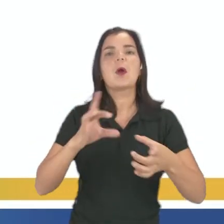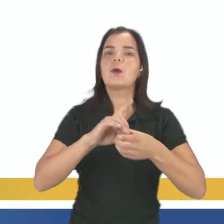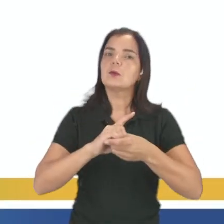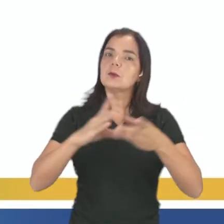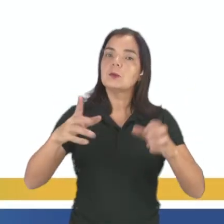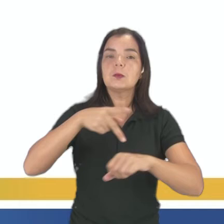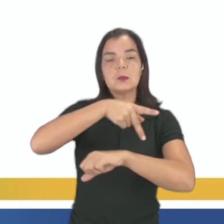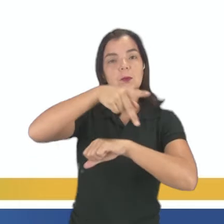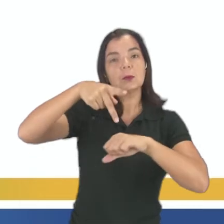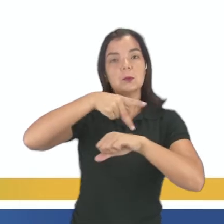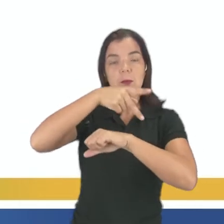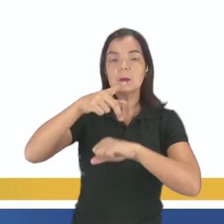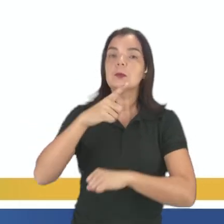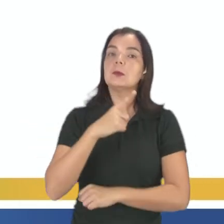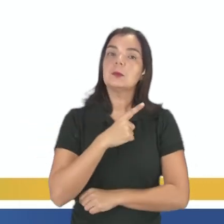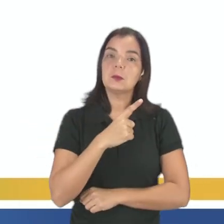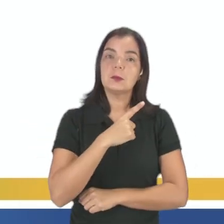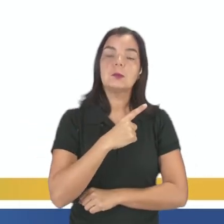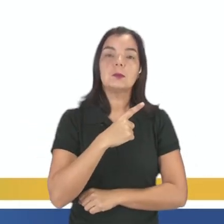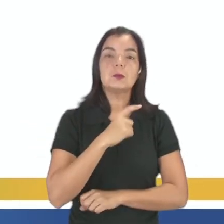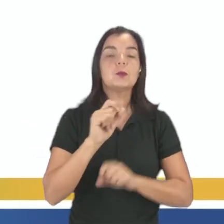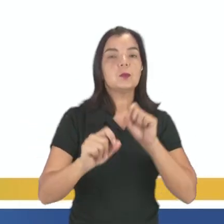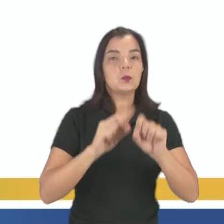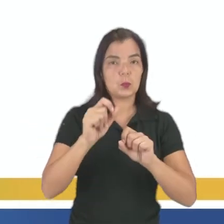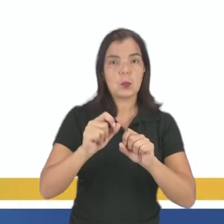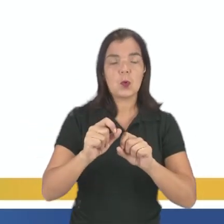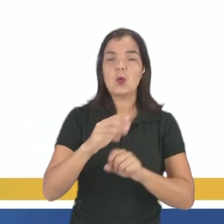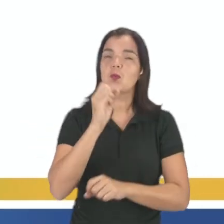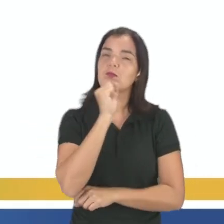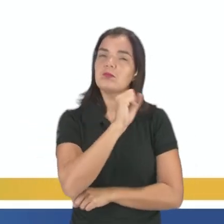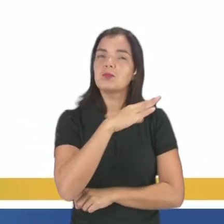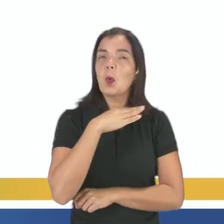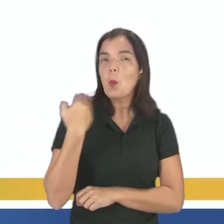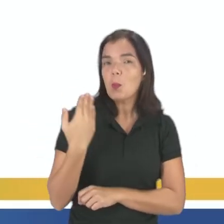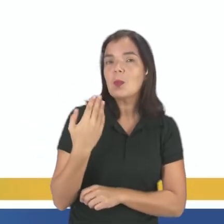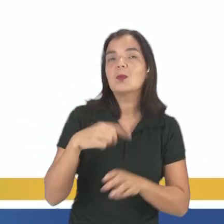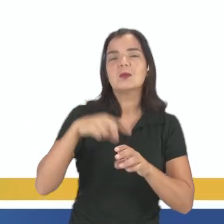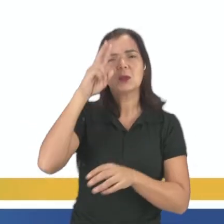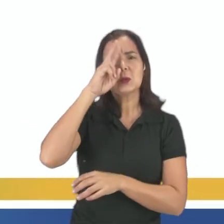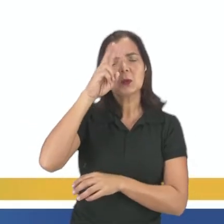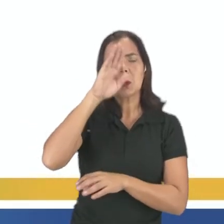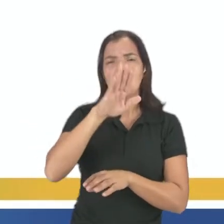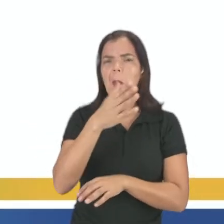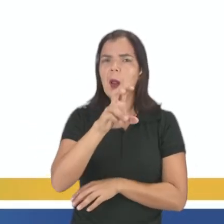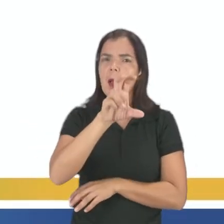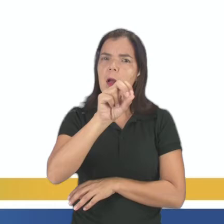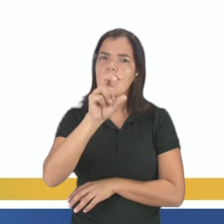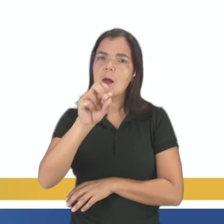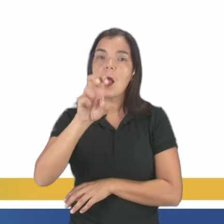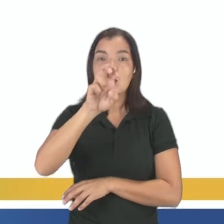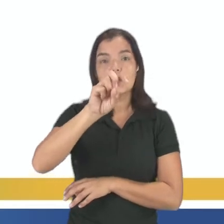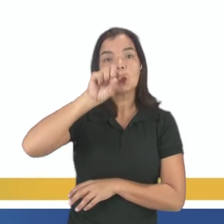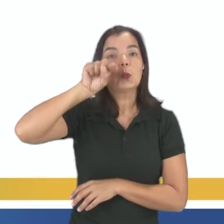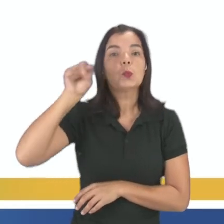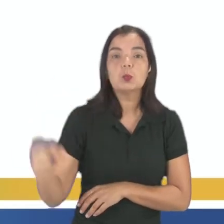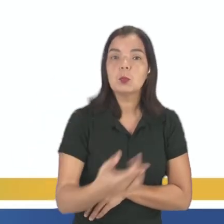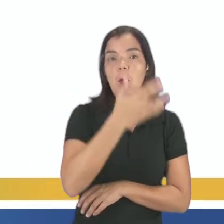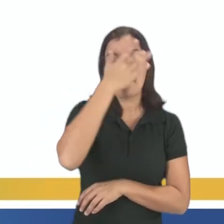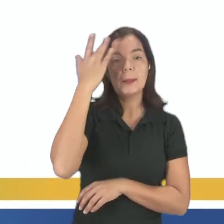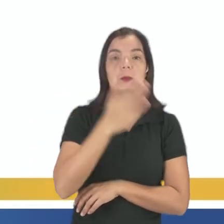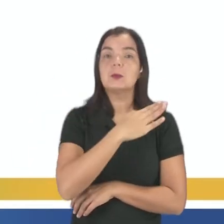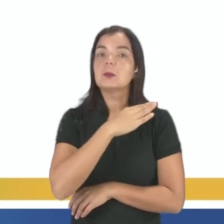no país, né? Então a gente tem aí um massacre muito grande. A história diz que mais ou menos de 500 a 5 mil pessoas